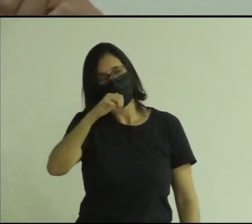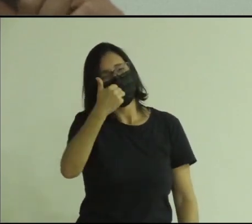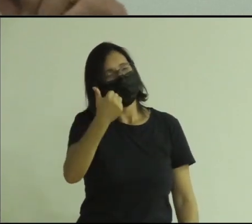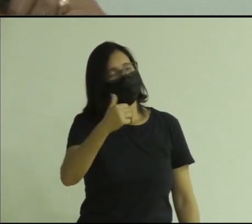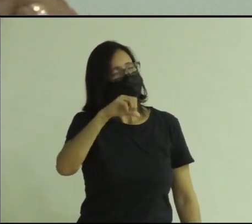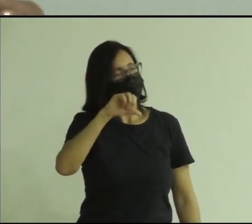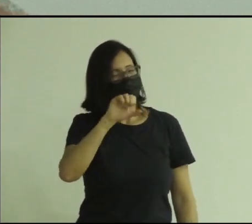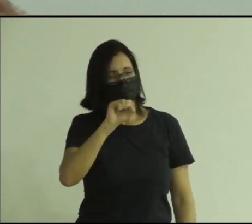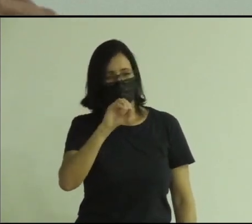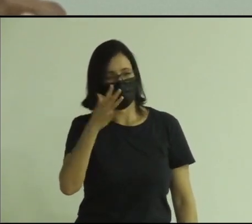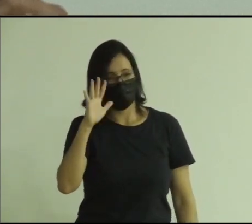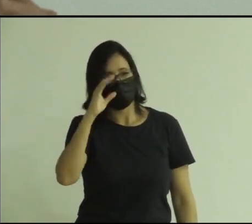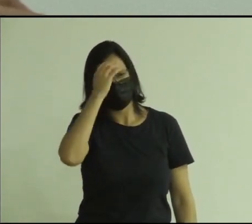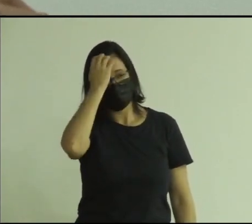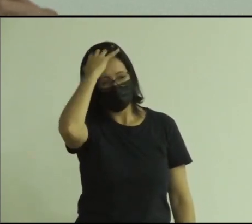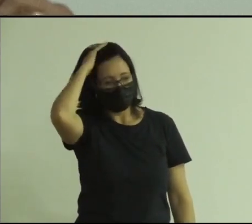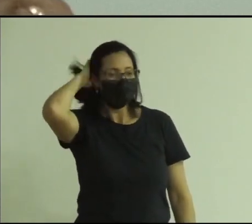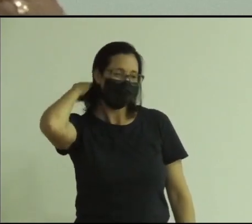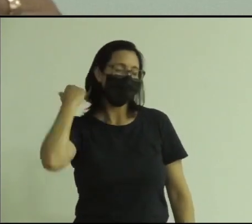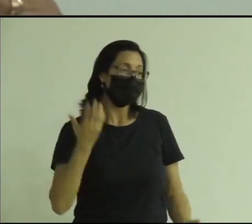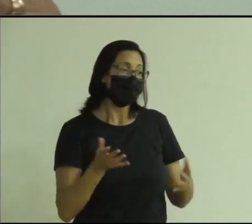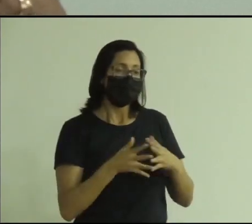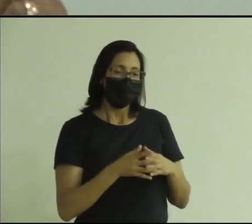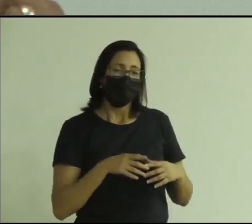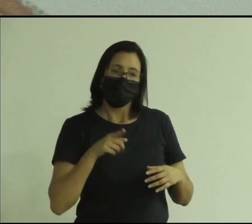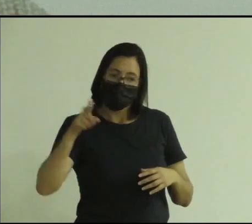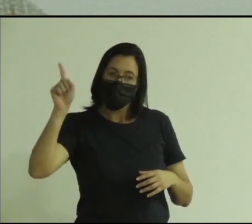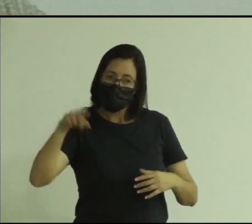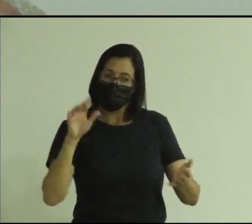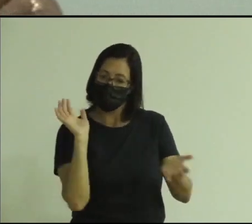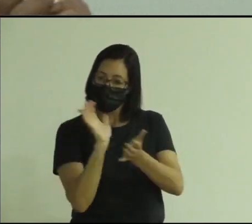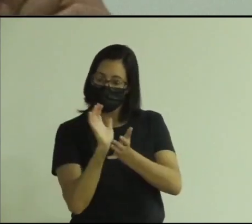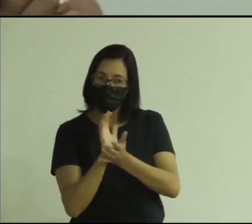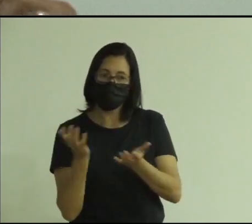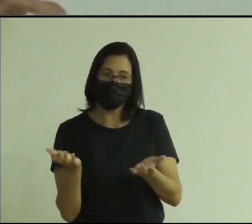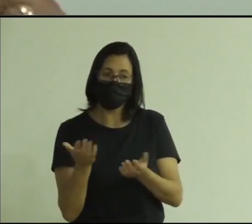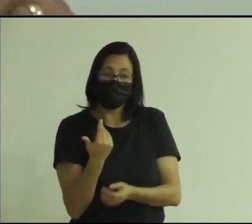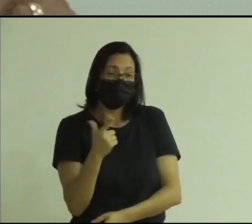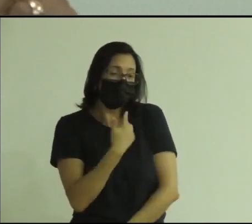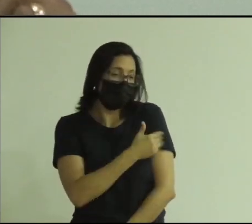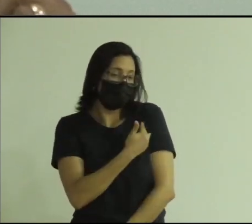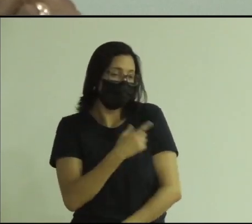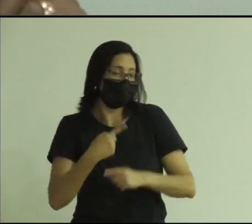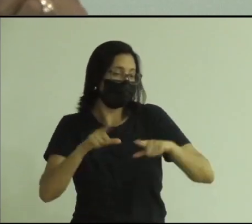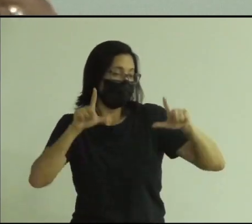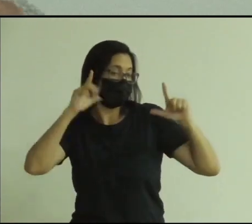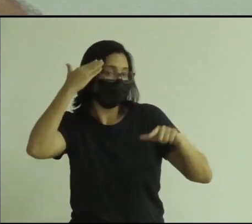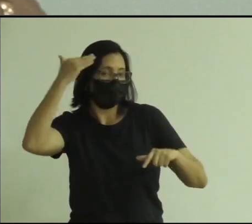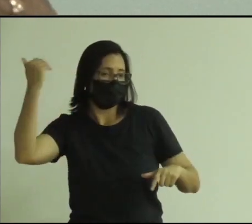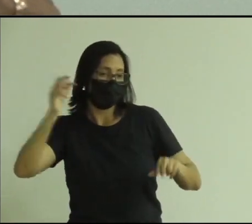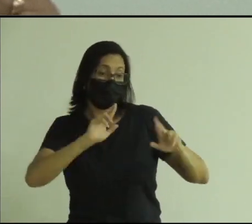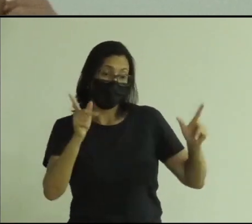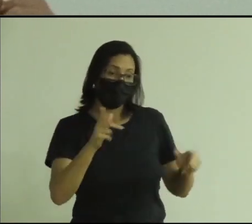é que a Secretaria da Educação aqui no Estado, que está com projetos, né, de formação de turmas das comunidades ciganas.